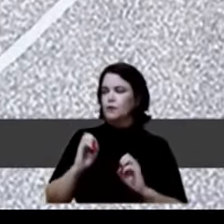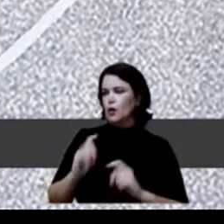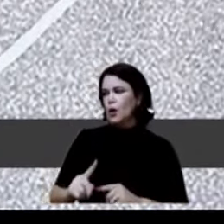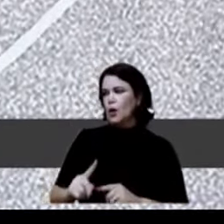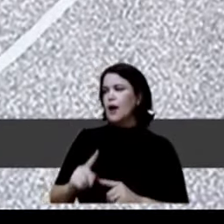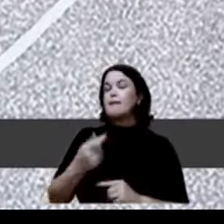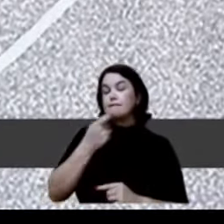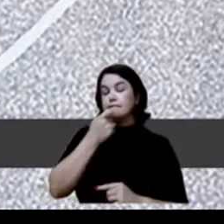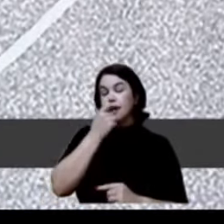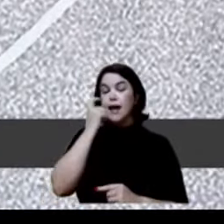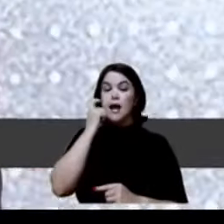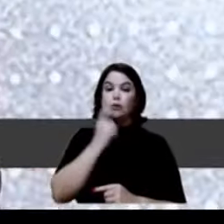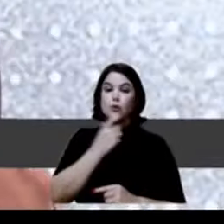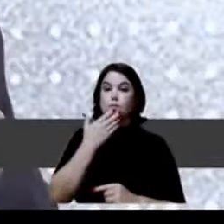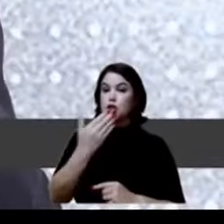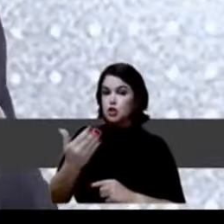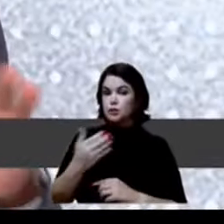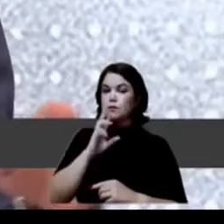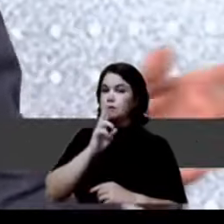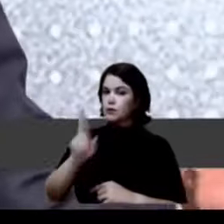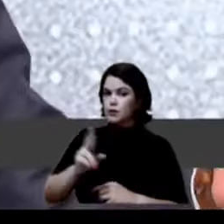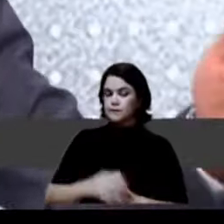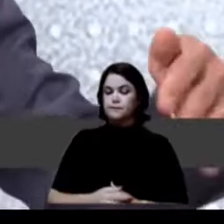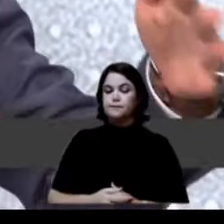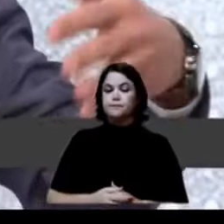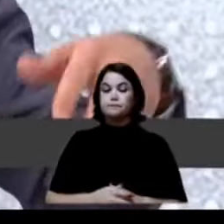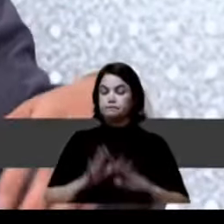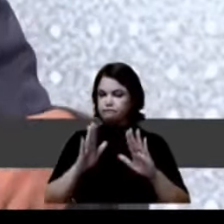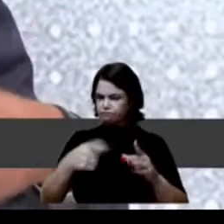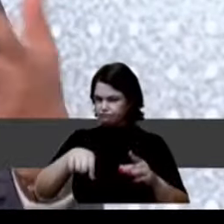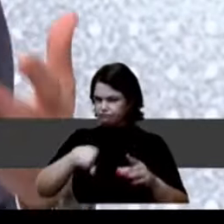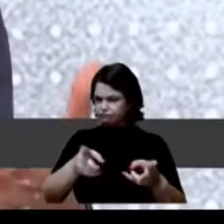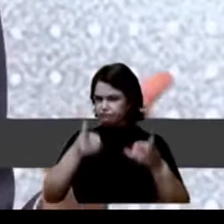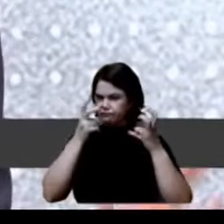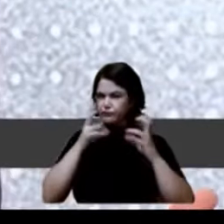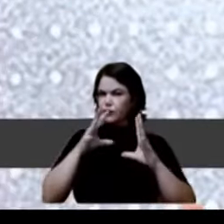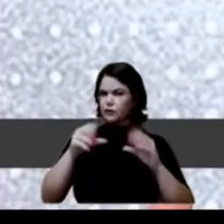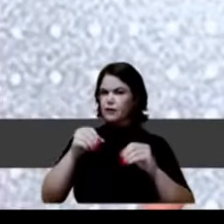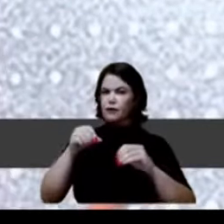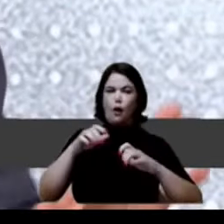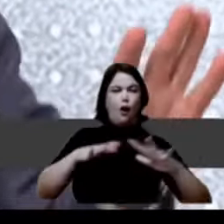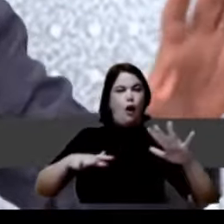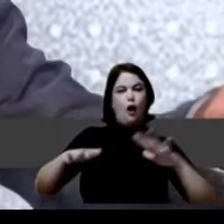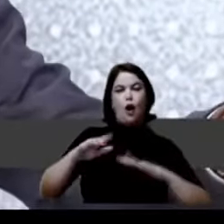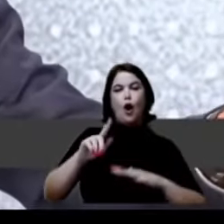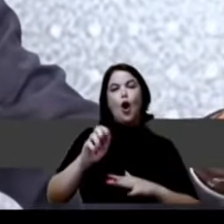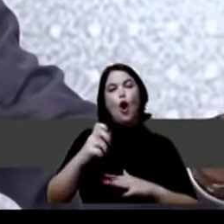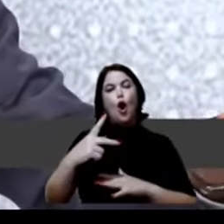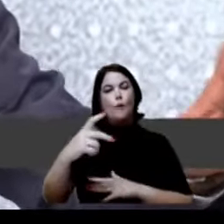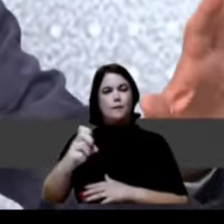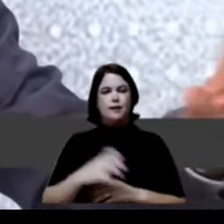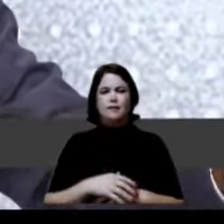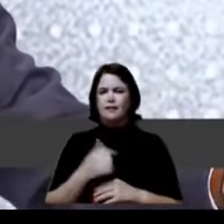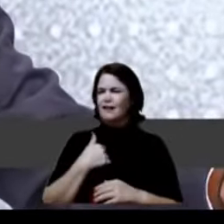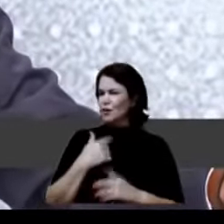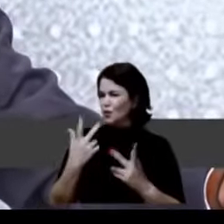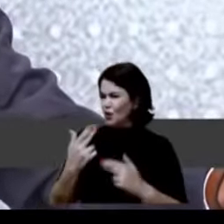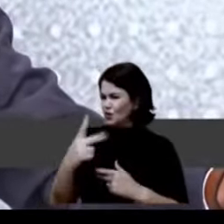Cara, para de falar minha esposa, velho. Olha, vocês já perceberam que ele tem atado as ondas, é os golpes. Ele é acostumado a dar golpe. Eu não vou cair no seu golpe.